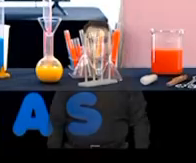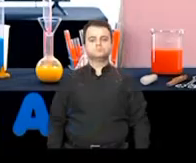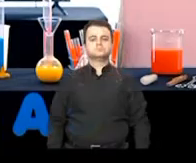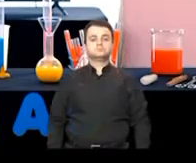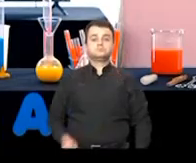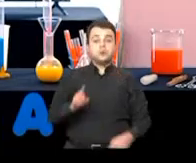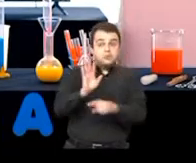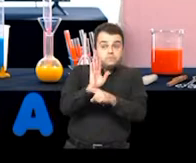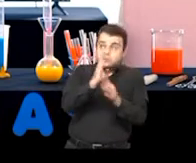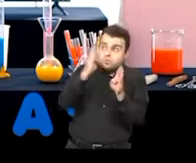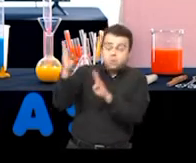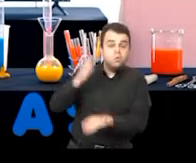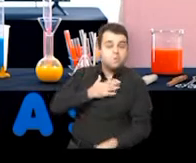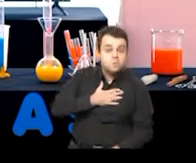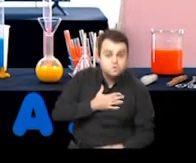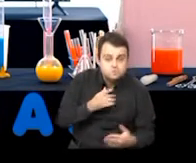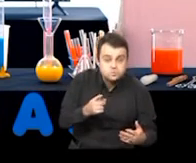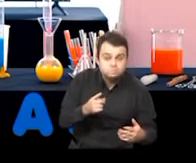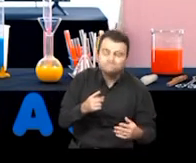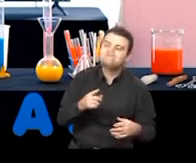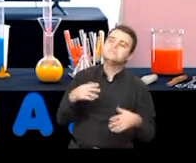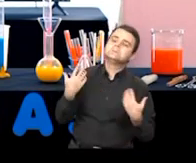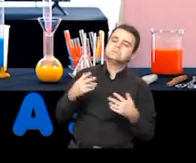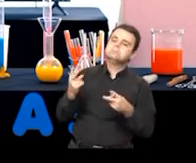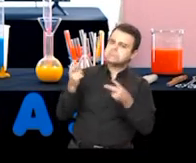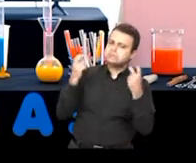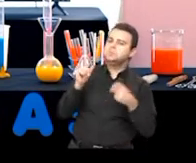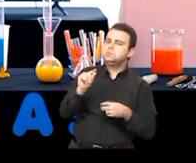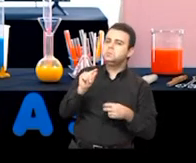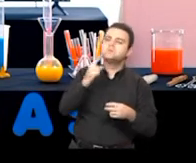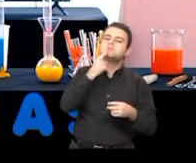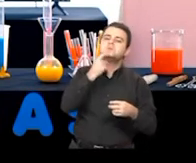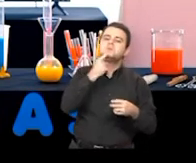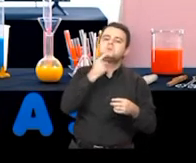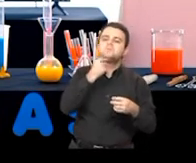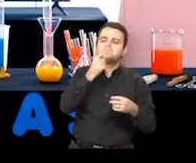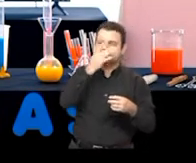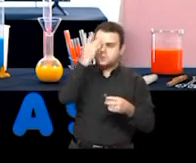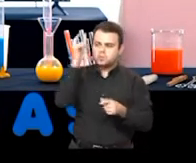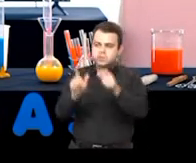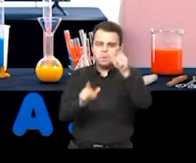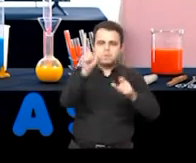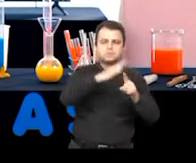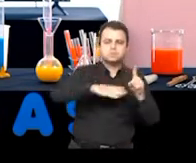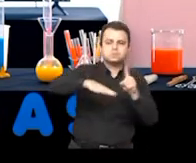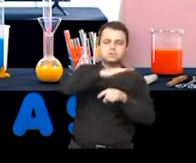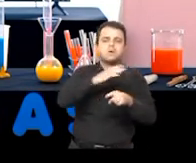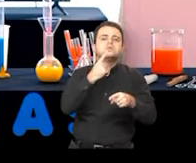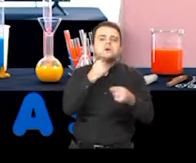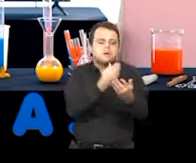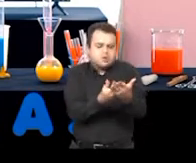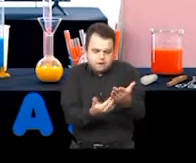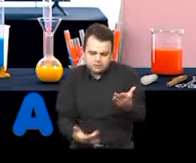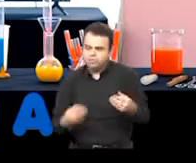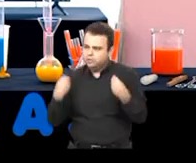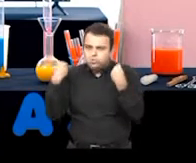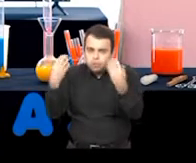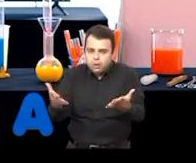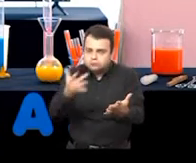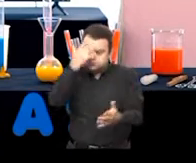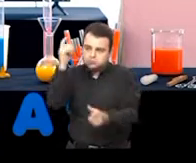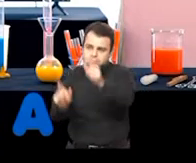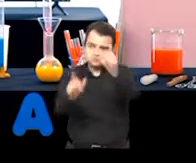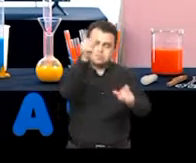Gostaram do vídeo? Perceberam como é importante ser útil à sociedade através da doação de sangue? Ela pode